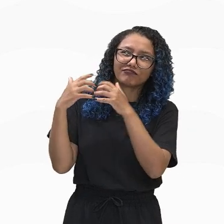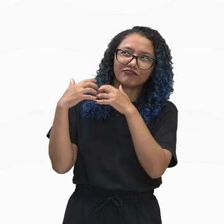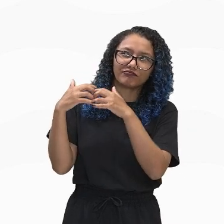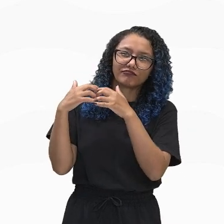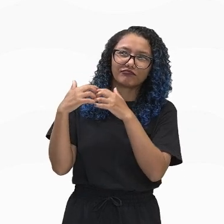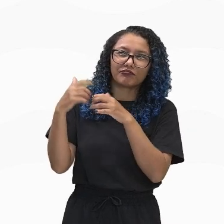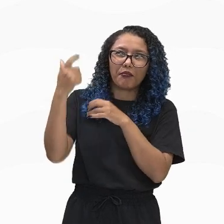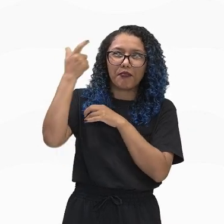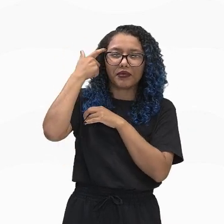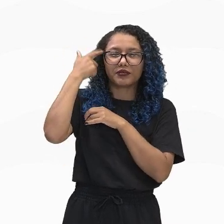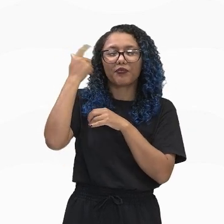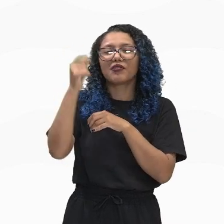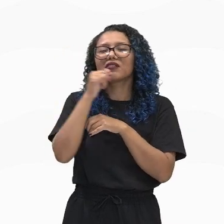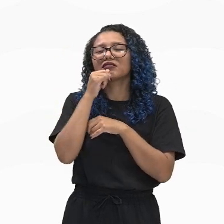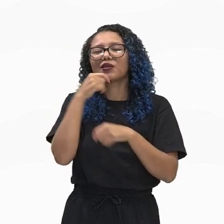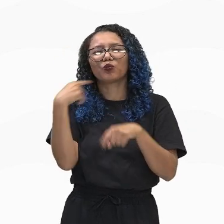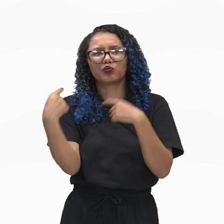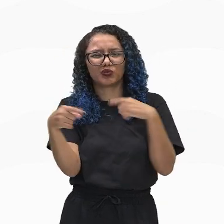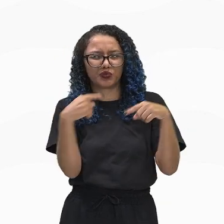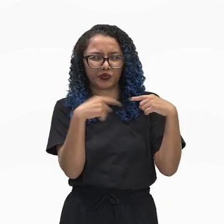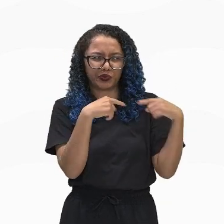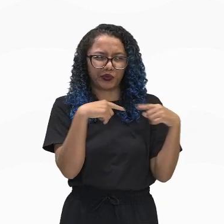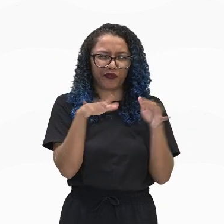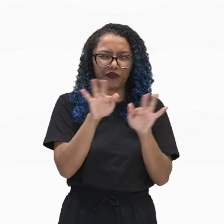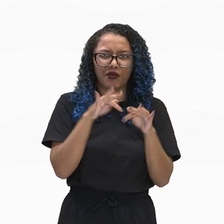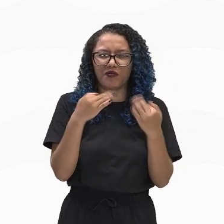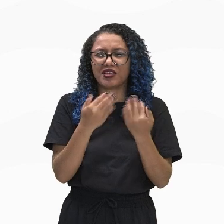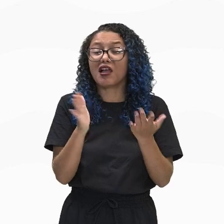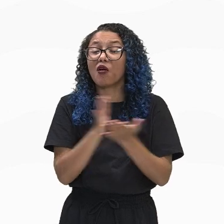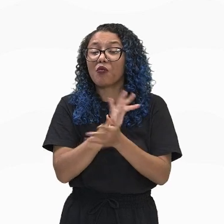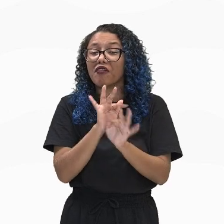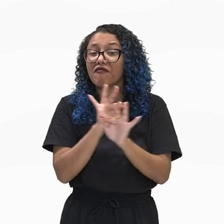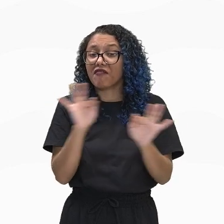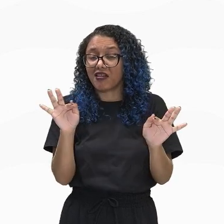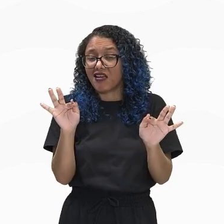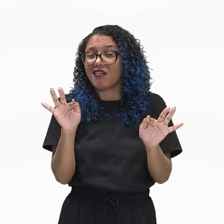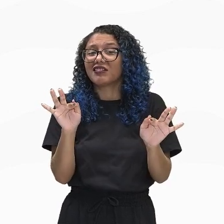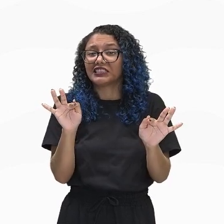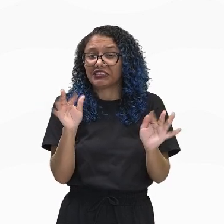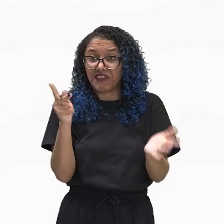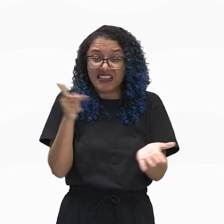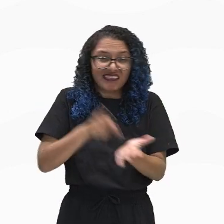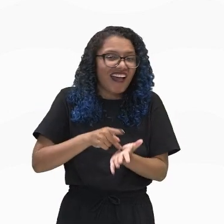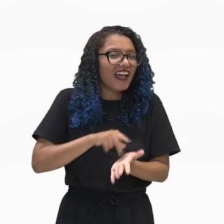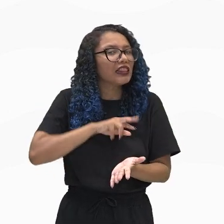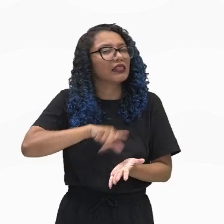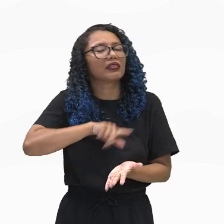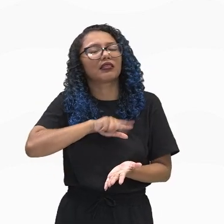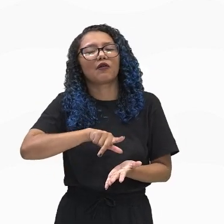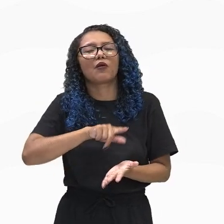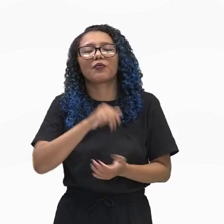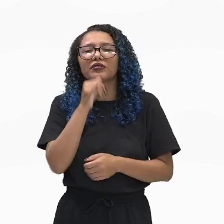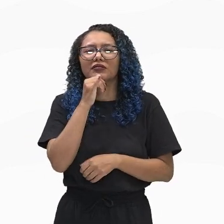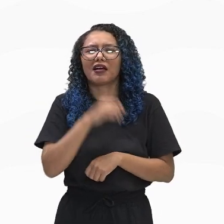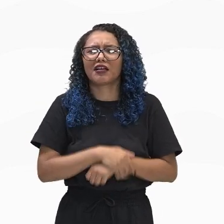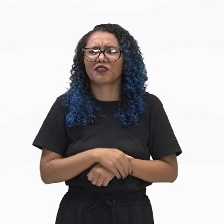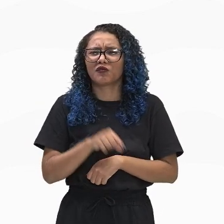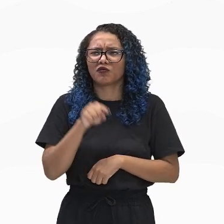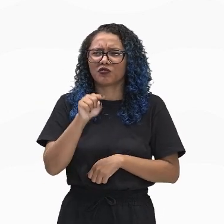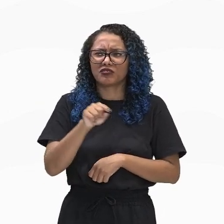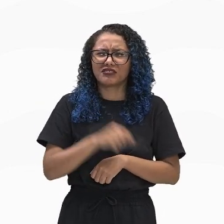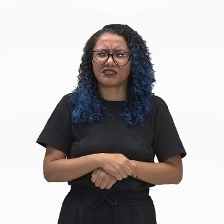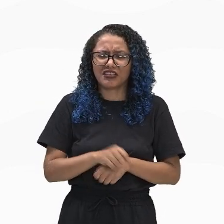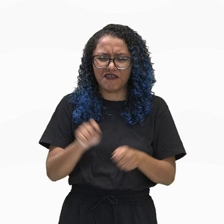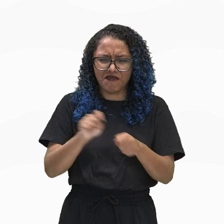em família, nós podemos ouvir algumas expressões que elas não são verdadeiras, como você não faz nada